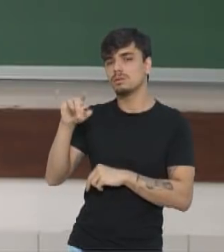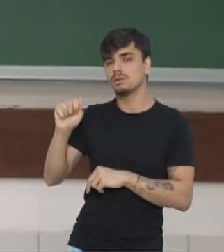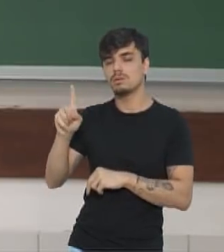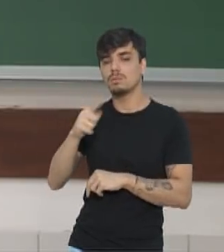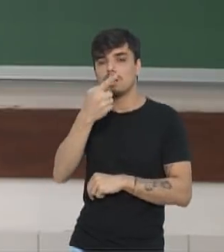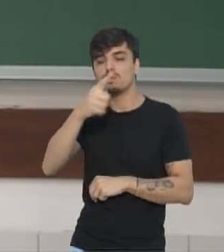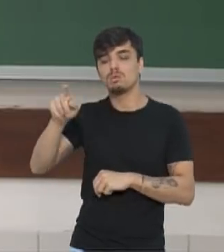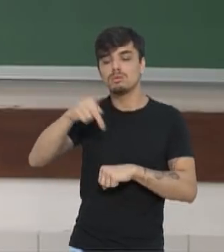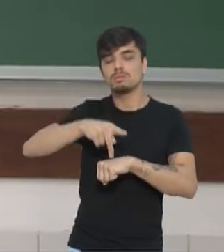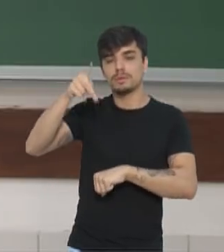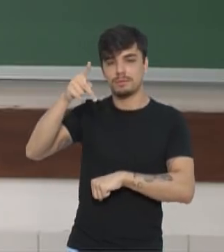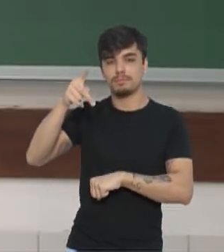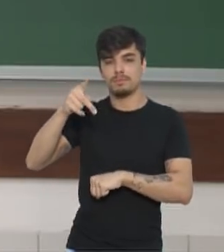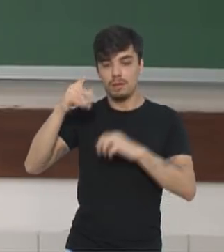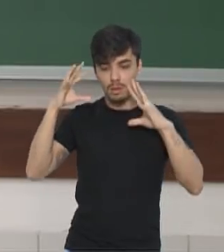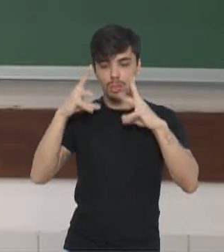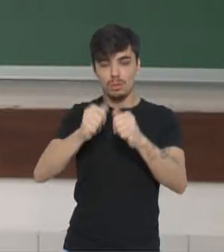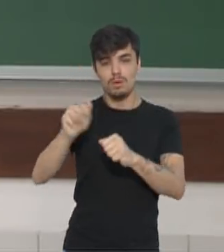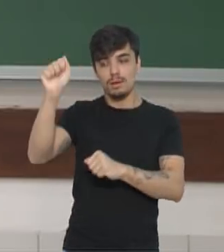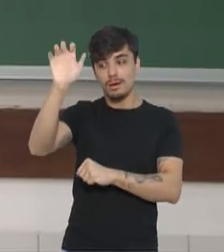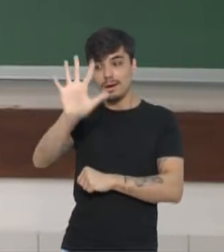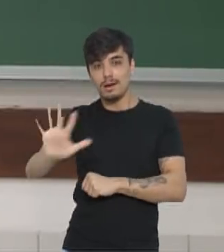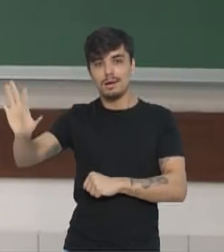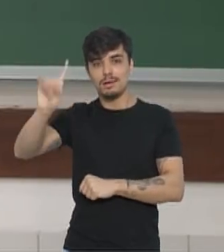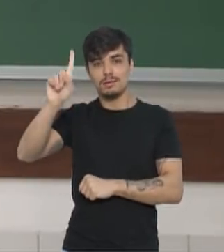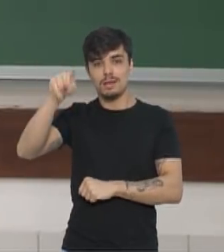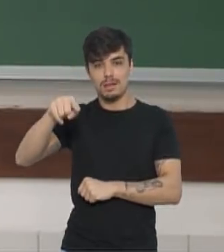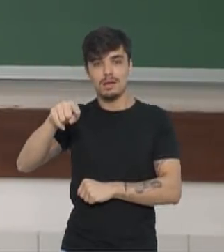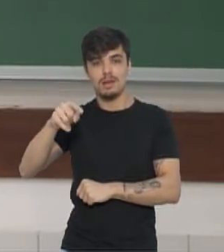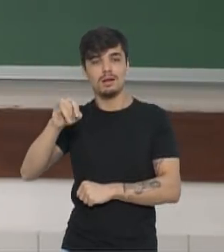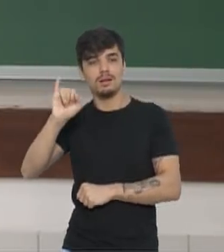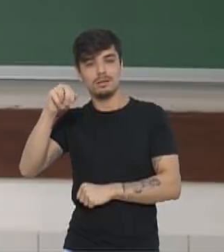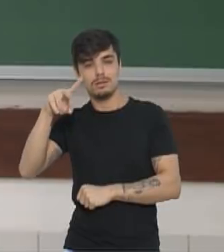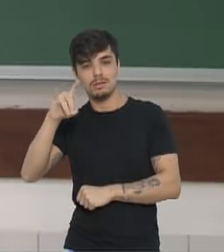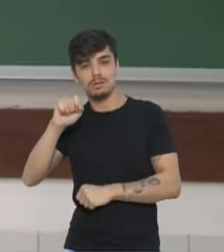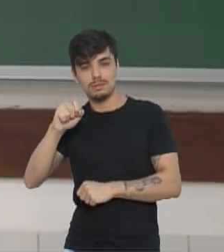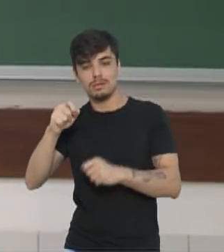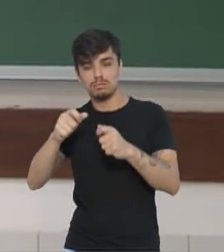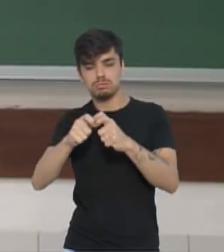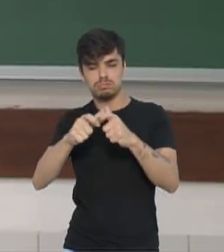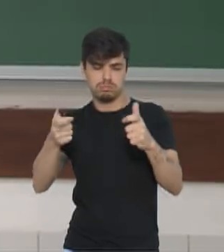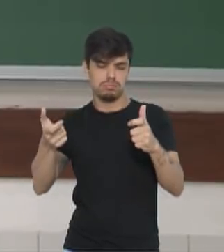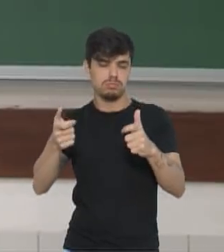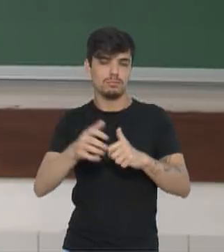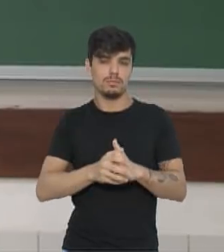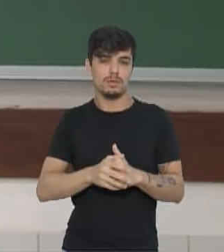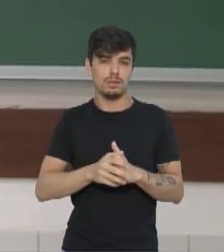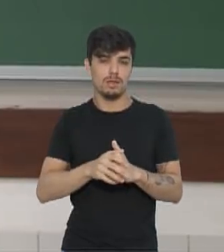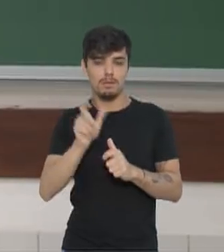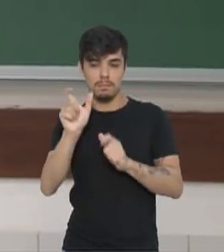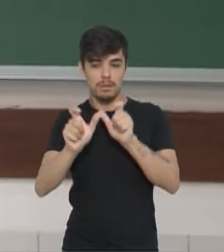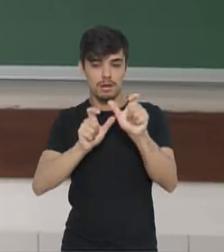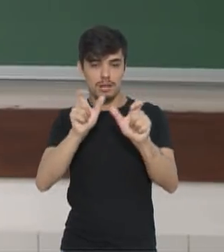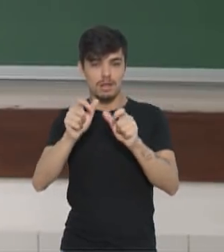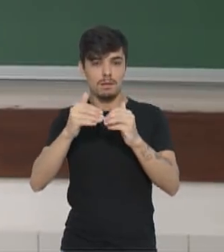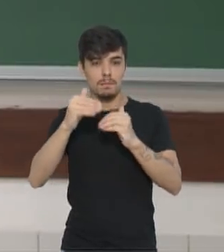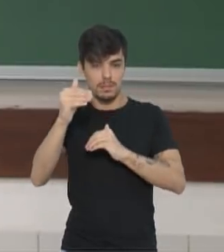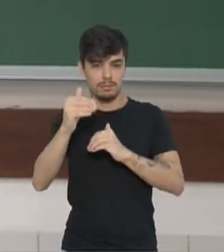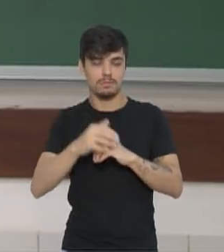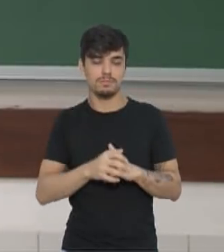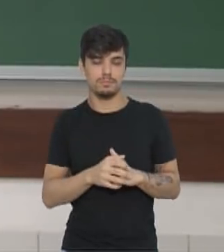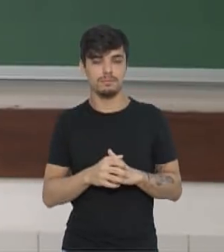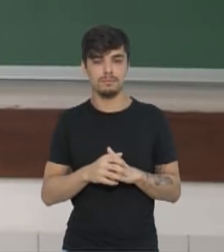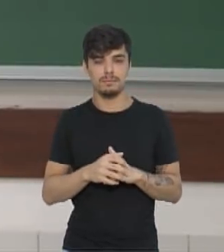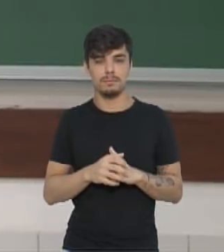a Ásia era as Índias Orientais. Era no plural que eles falavam das Índias, que era o quê? Era tudo aquilo que estava depois do rio